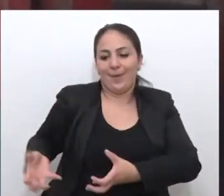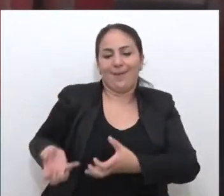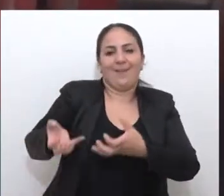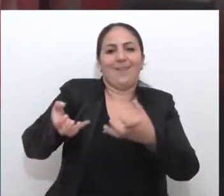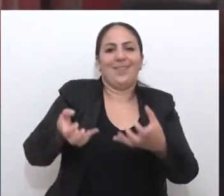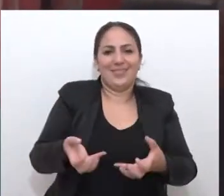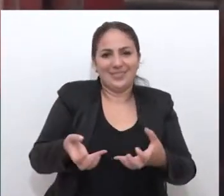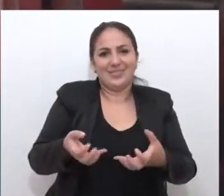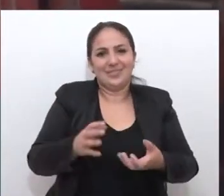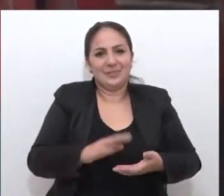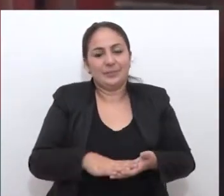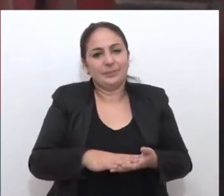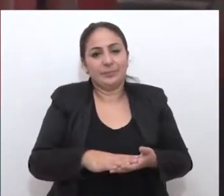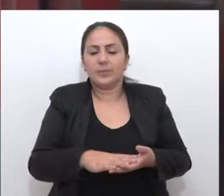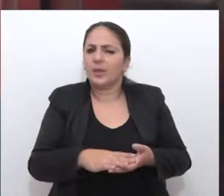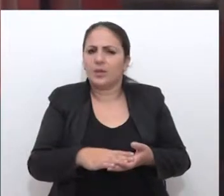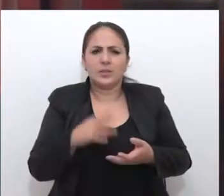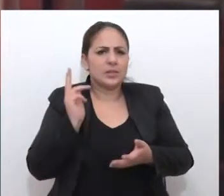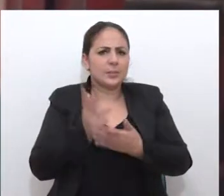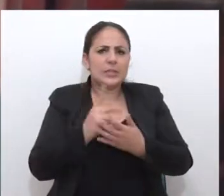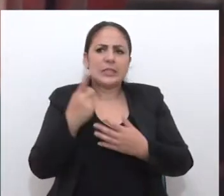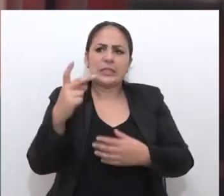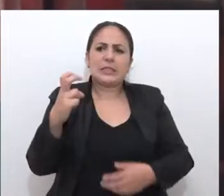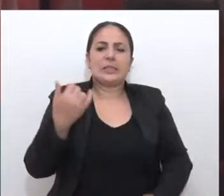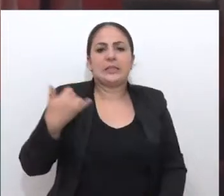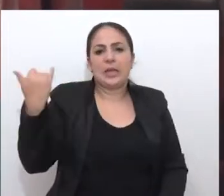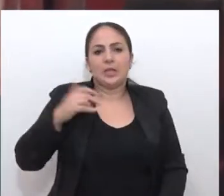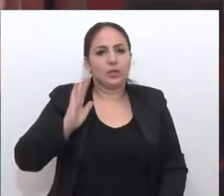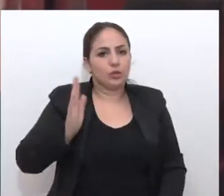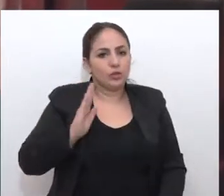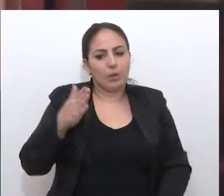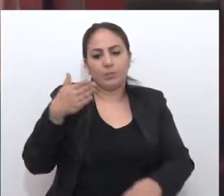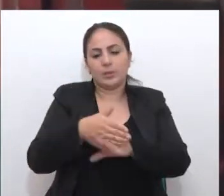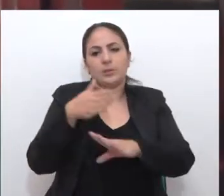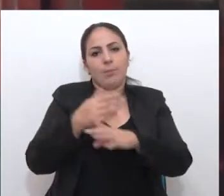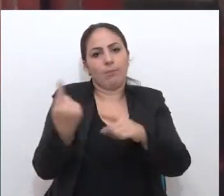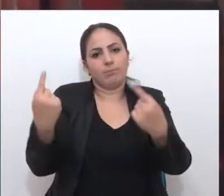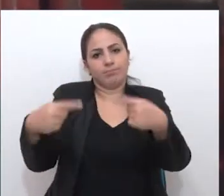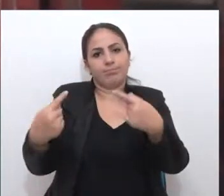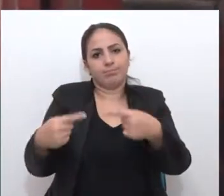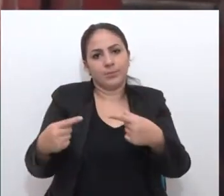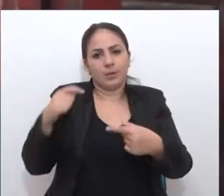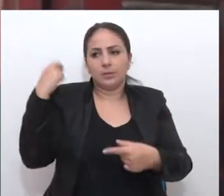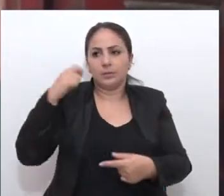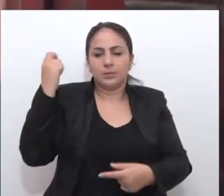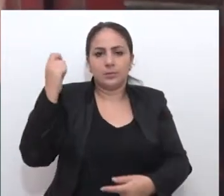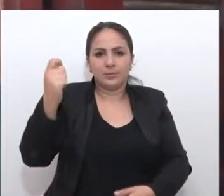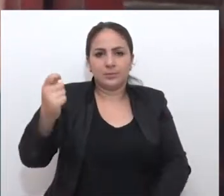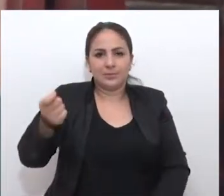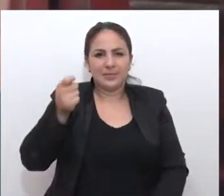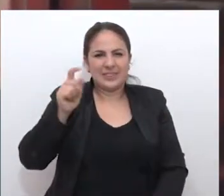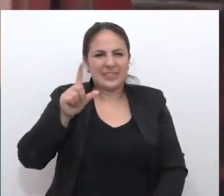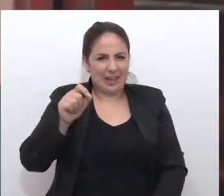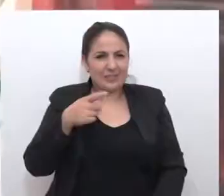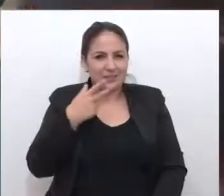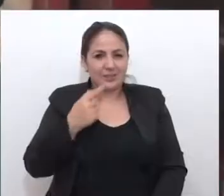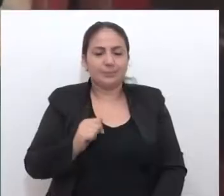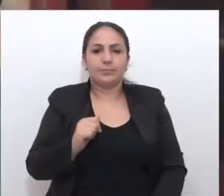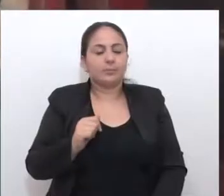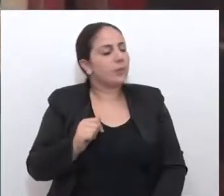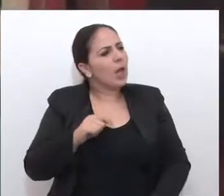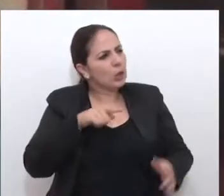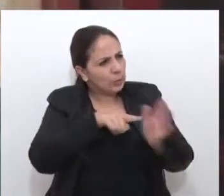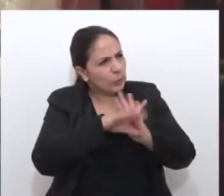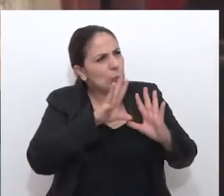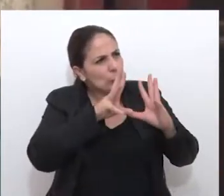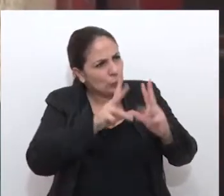sal. Mas de criança, assim, com uns 15 anos já laçava. O tempo que era quadro de 10. E